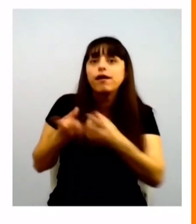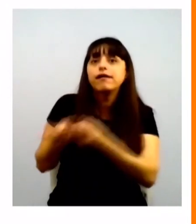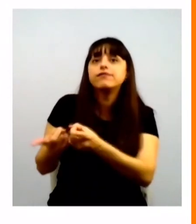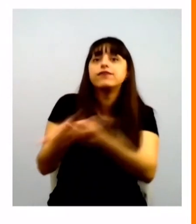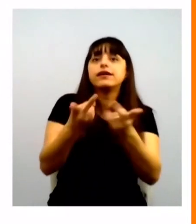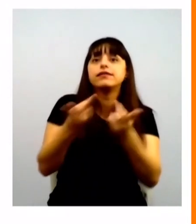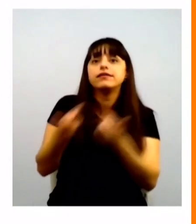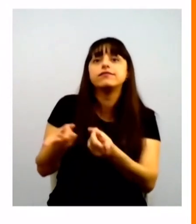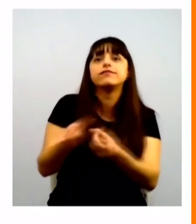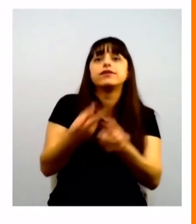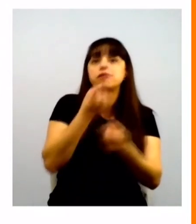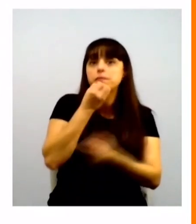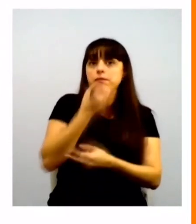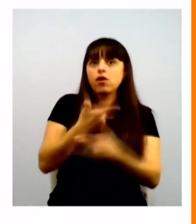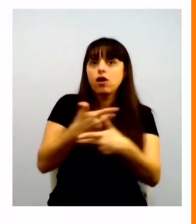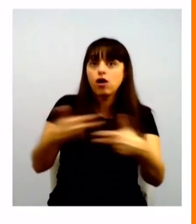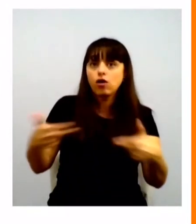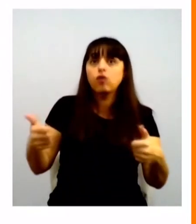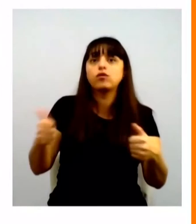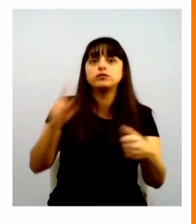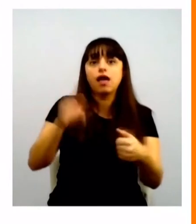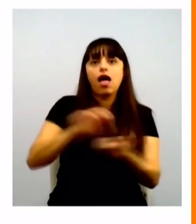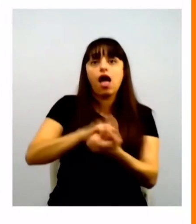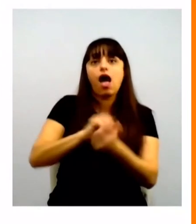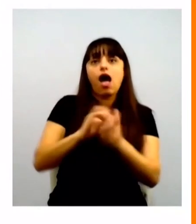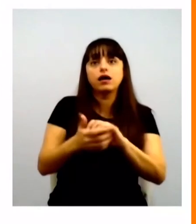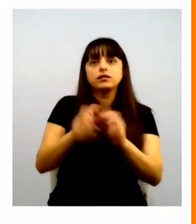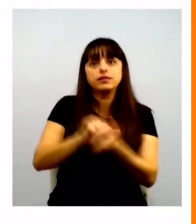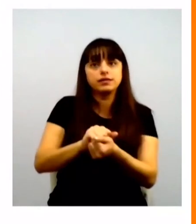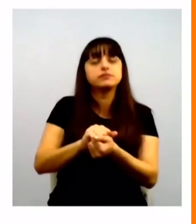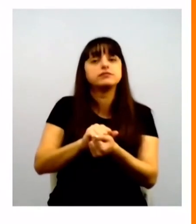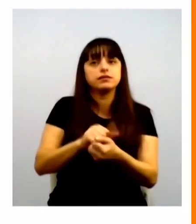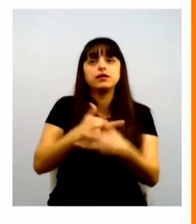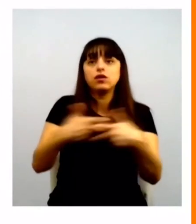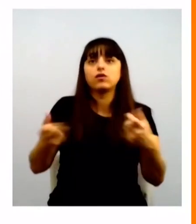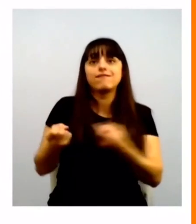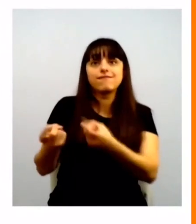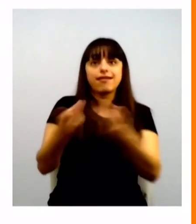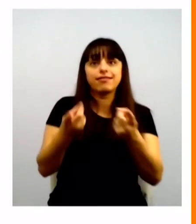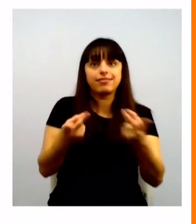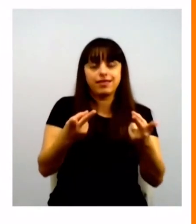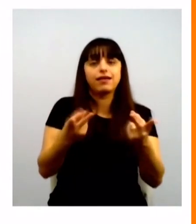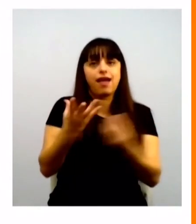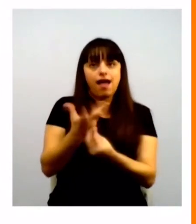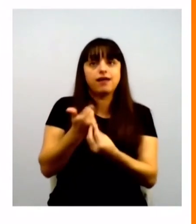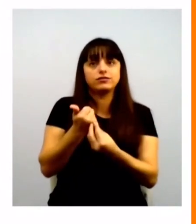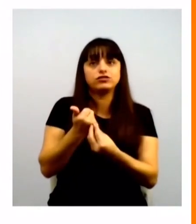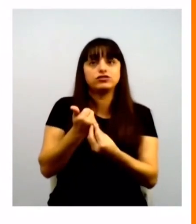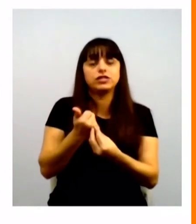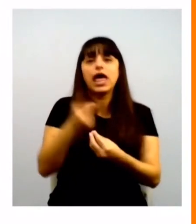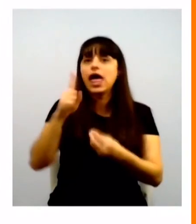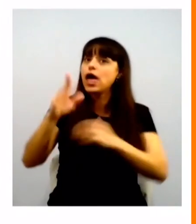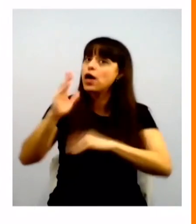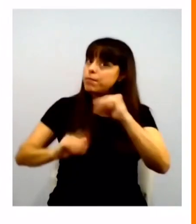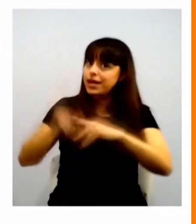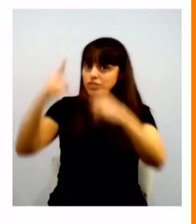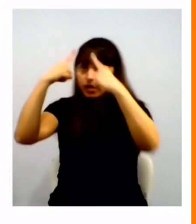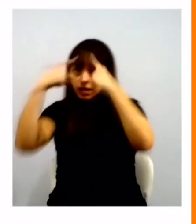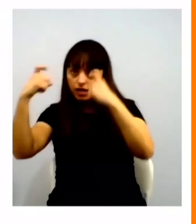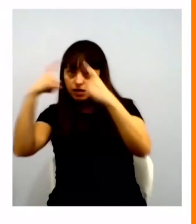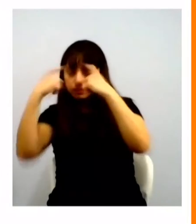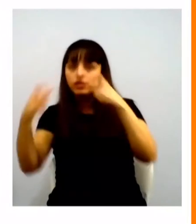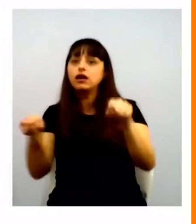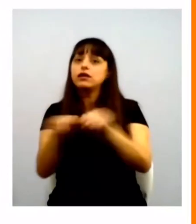artesanía e vender essa artesanía. portanto, que há uma prática creativa, mas também uma prática comercial